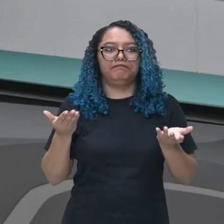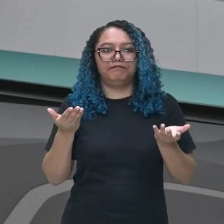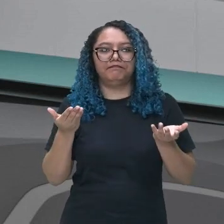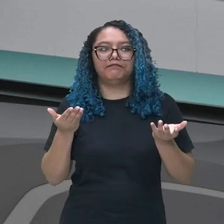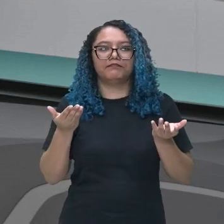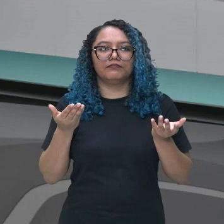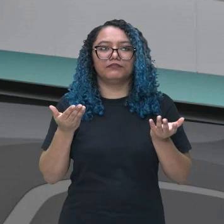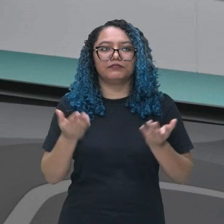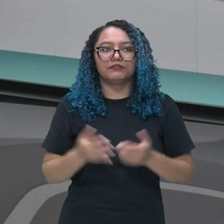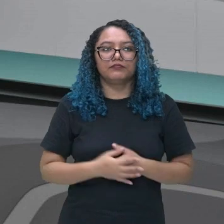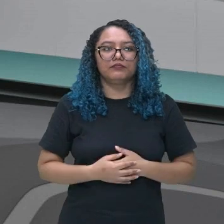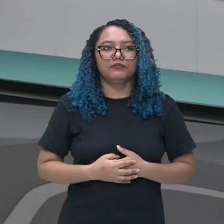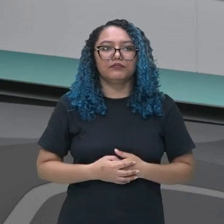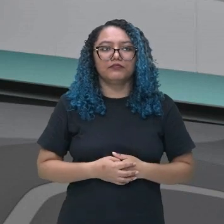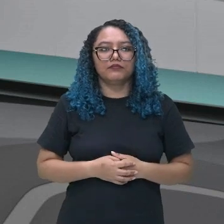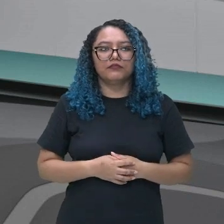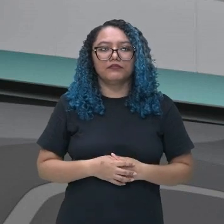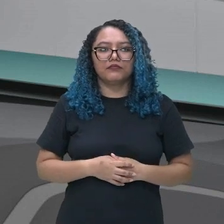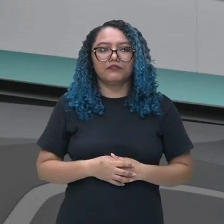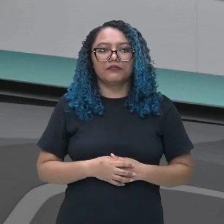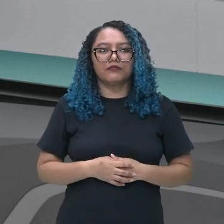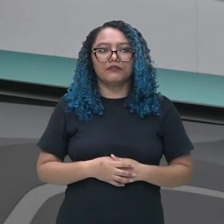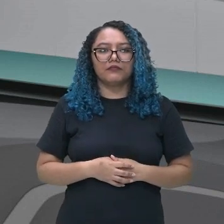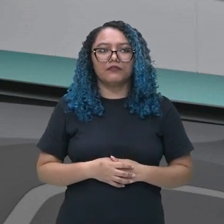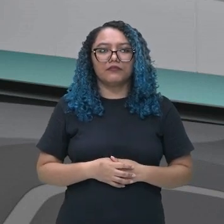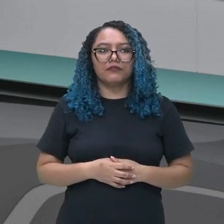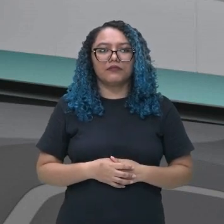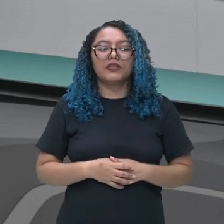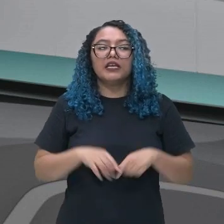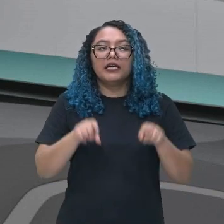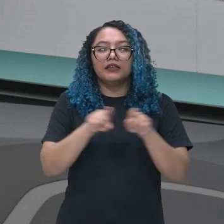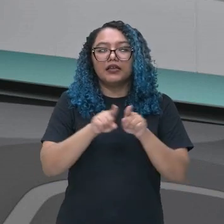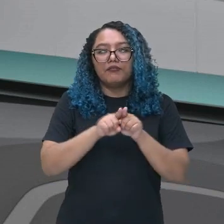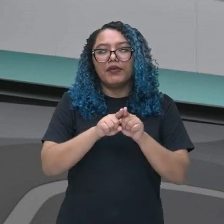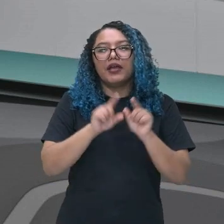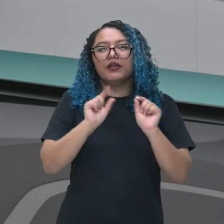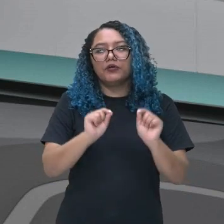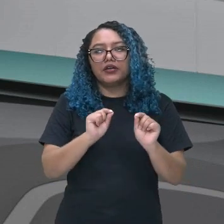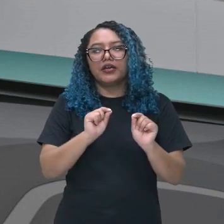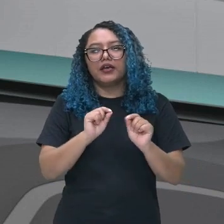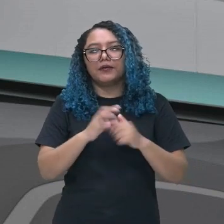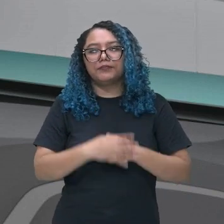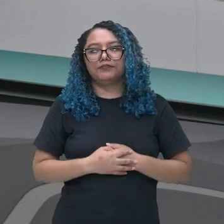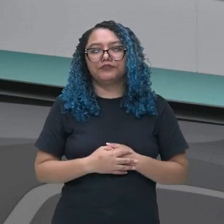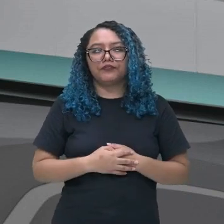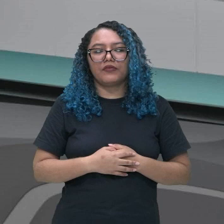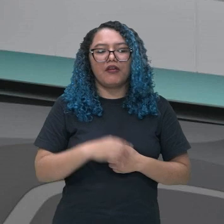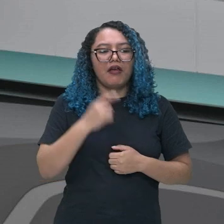muitas vezes, a partir daquela notícia, criando as nossas próprias opiniões sobre